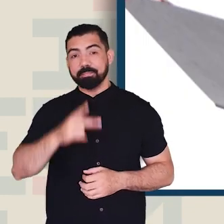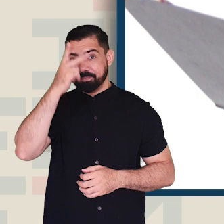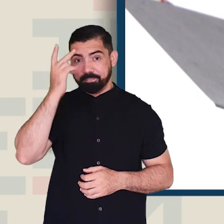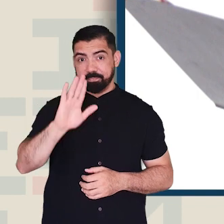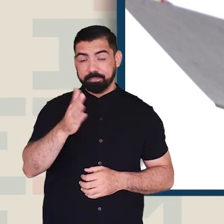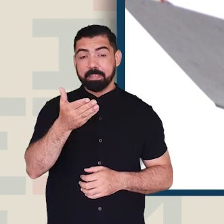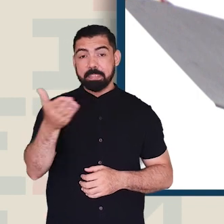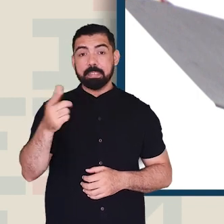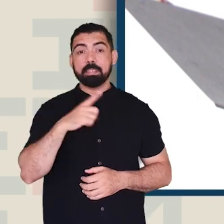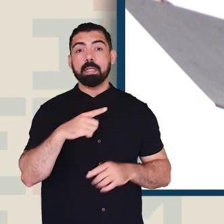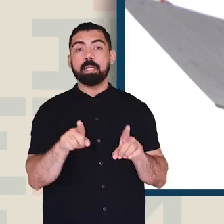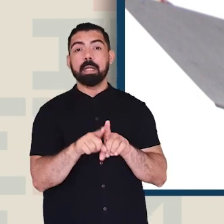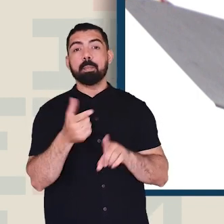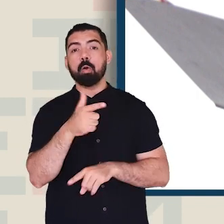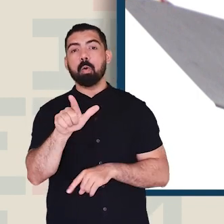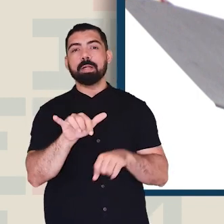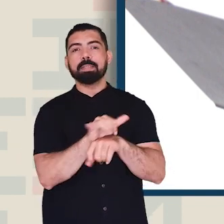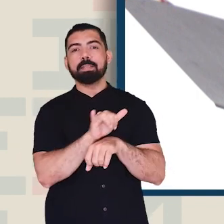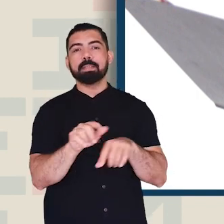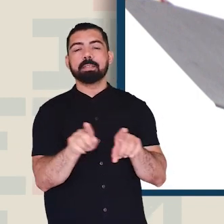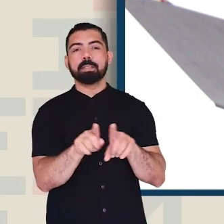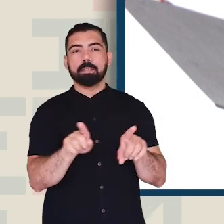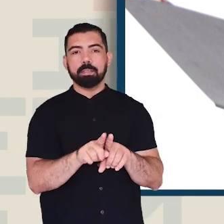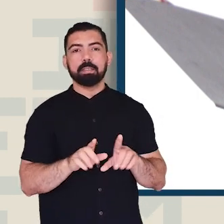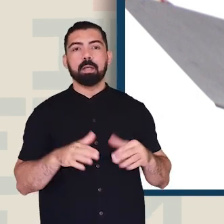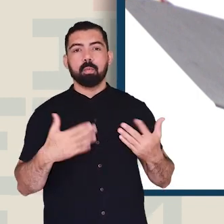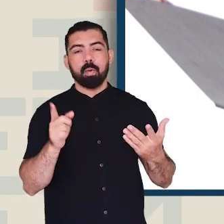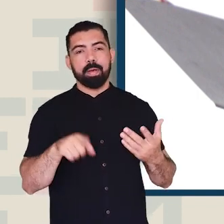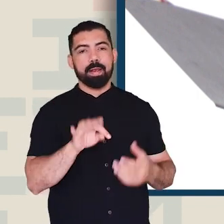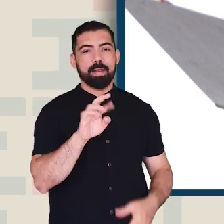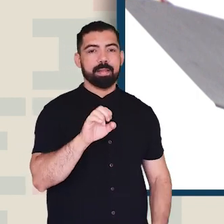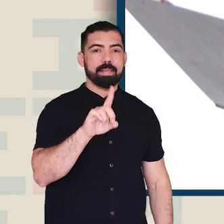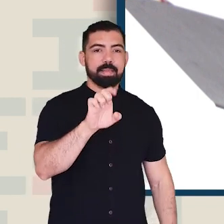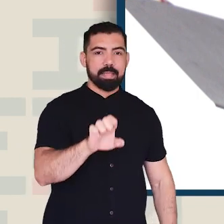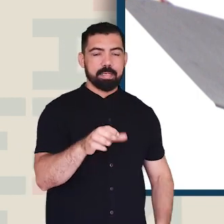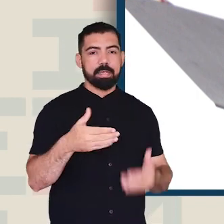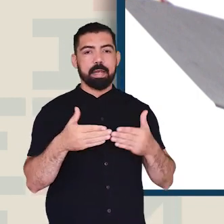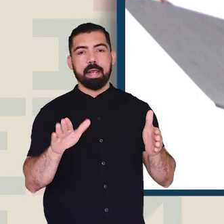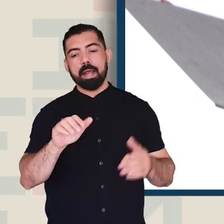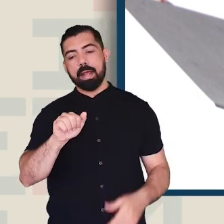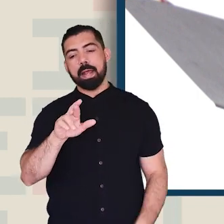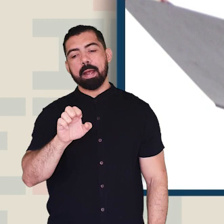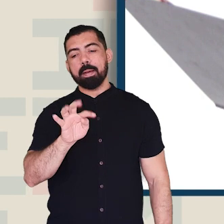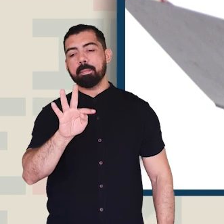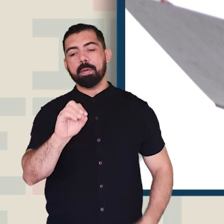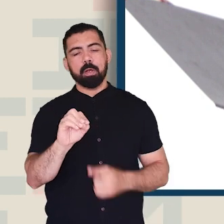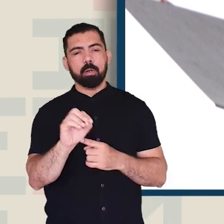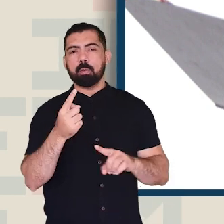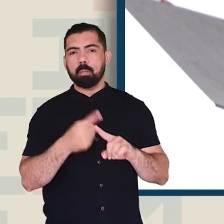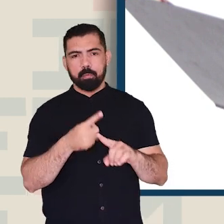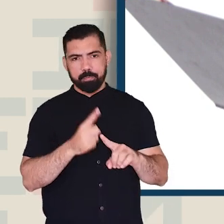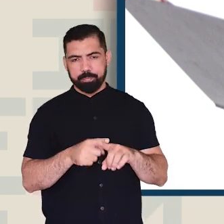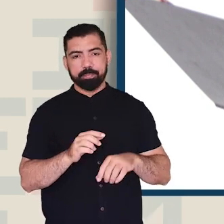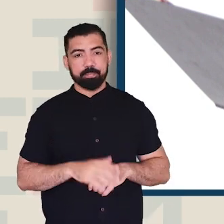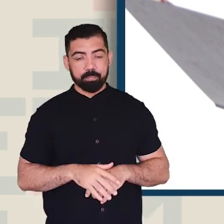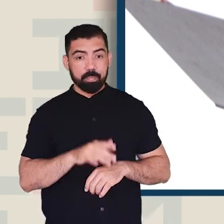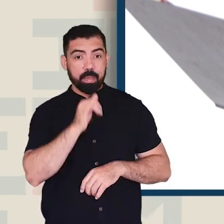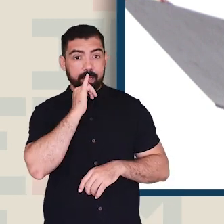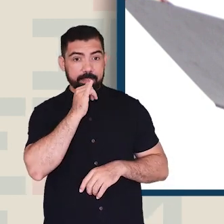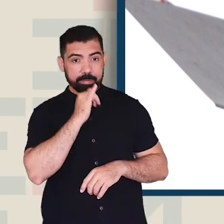abordagem muito legal de tríades, que são as chamadas tríades abertas. Ou seja, por que aberta? Porque o intervalo não